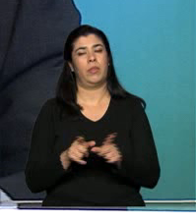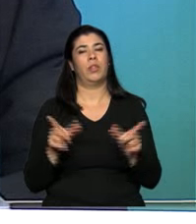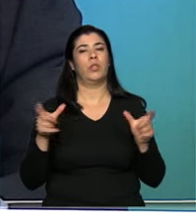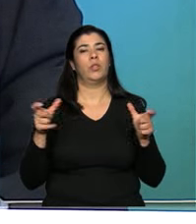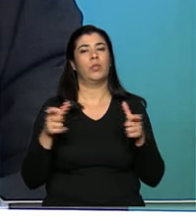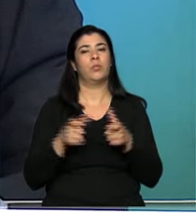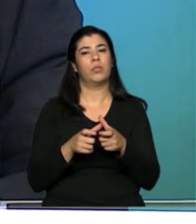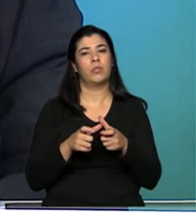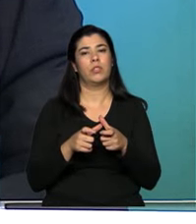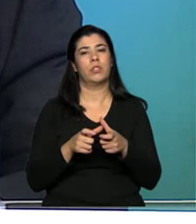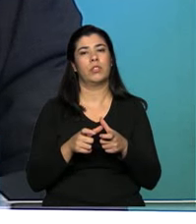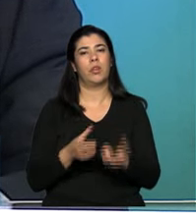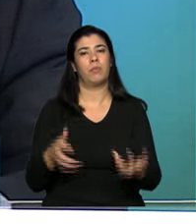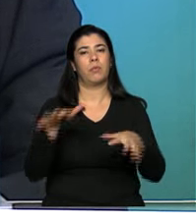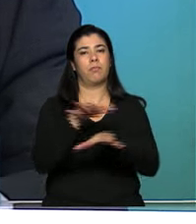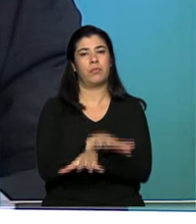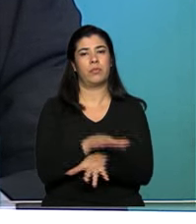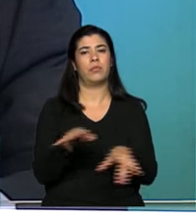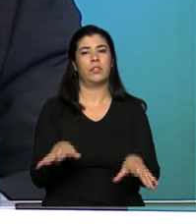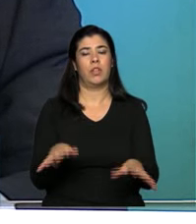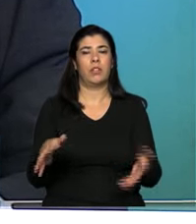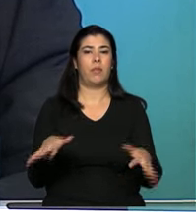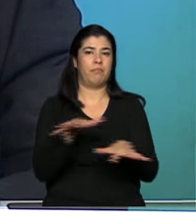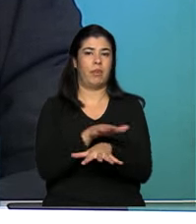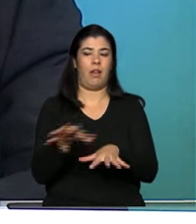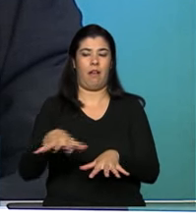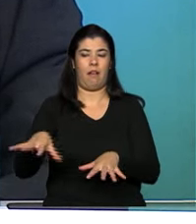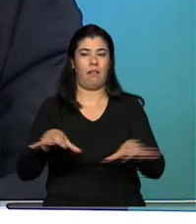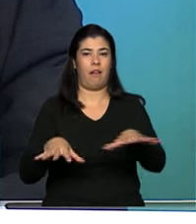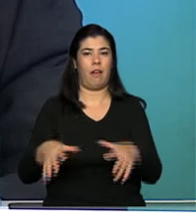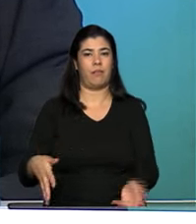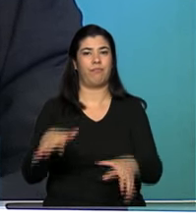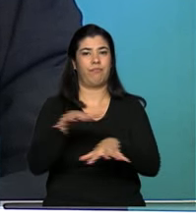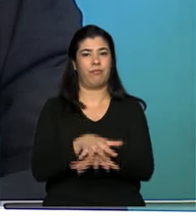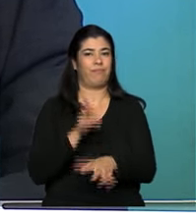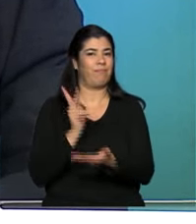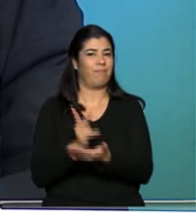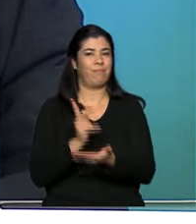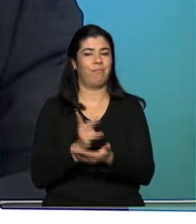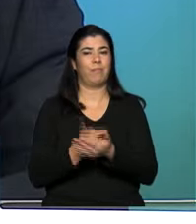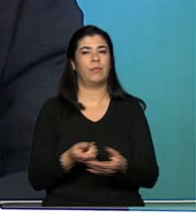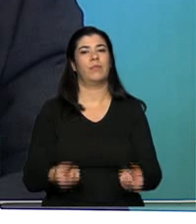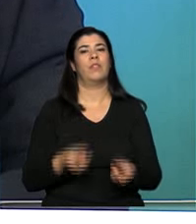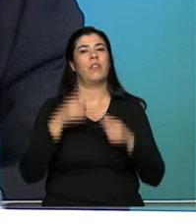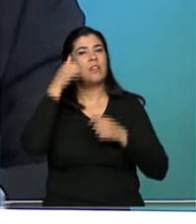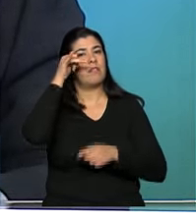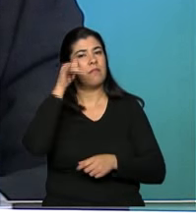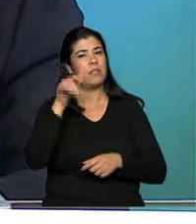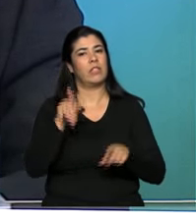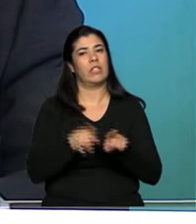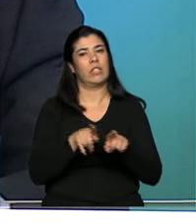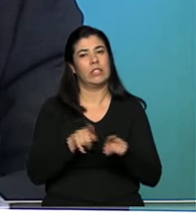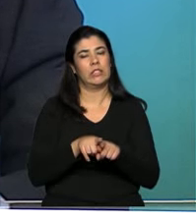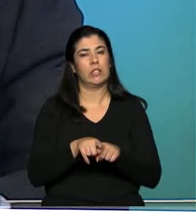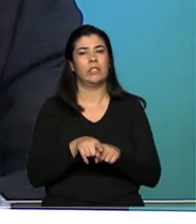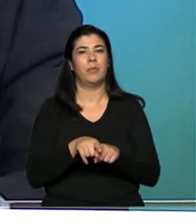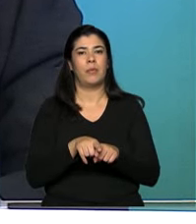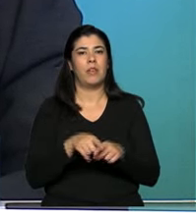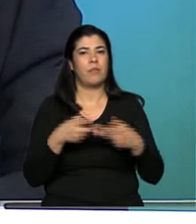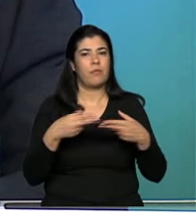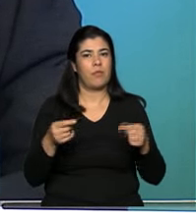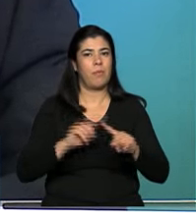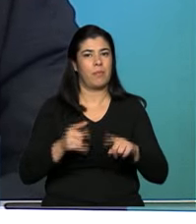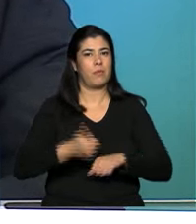entre áreas com a melhor funcionamento da máquina pública você vai aumentar a produtividade eh a gente espera aumentar a produtividade